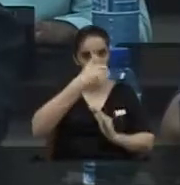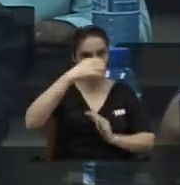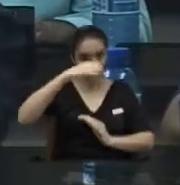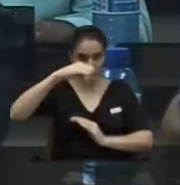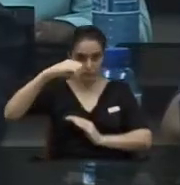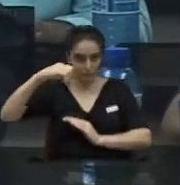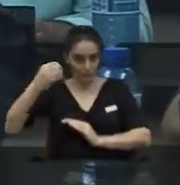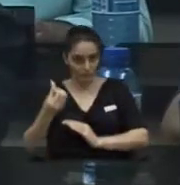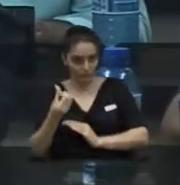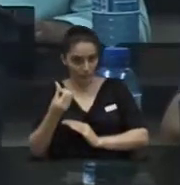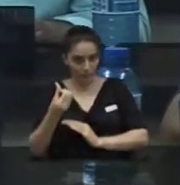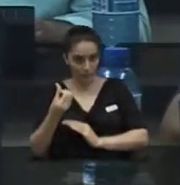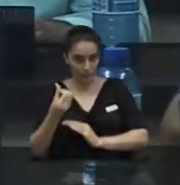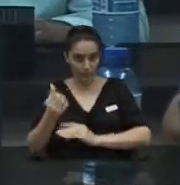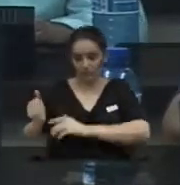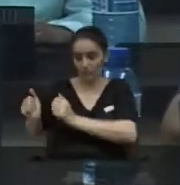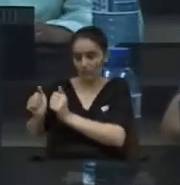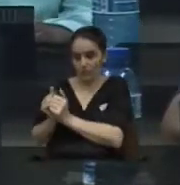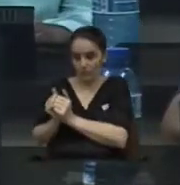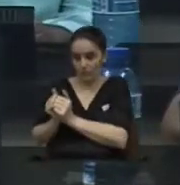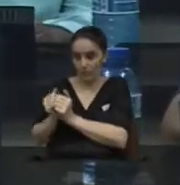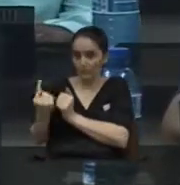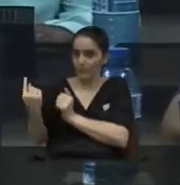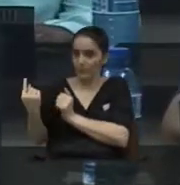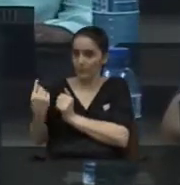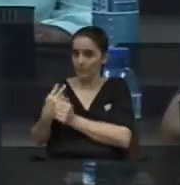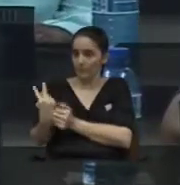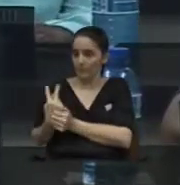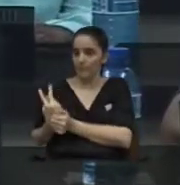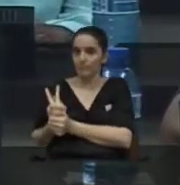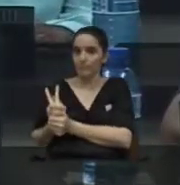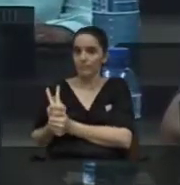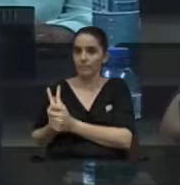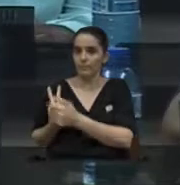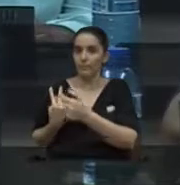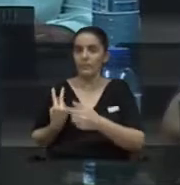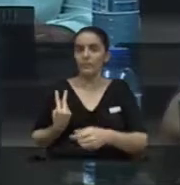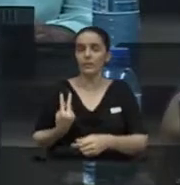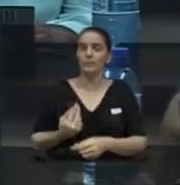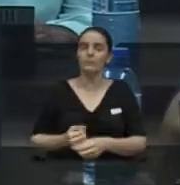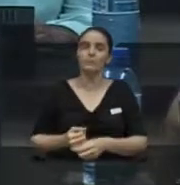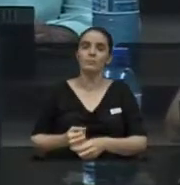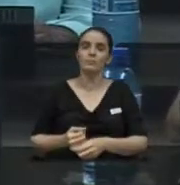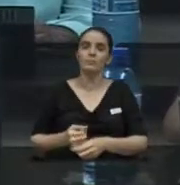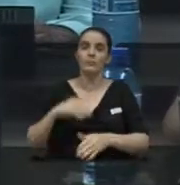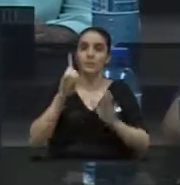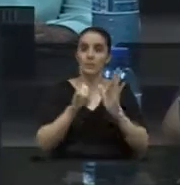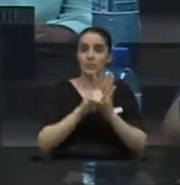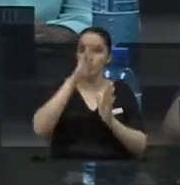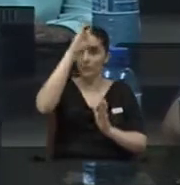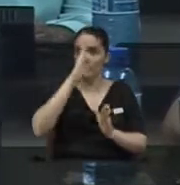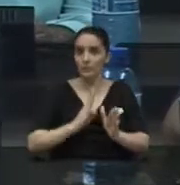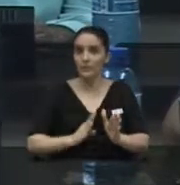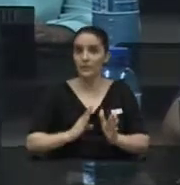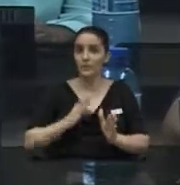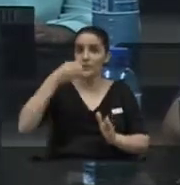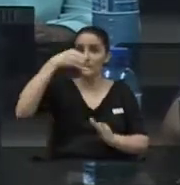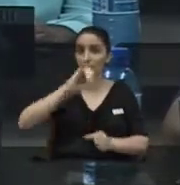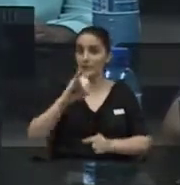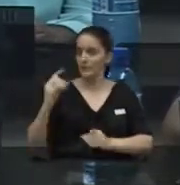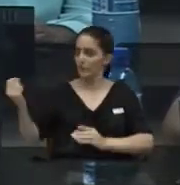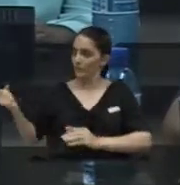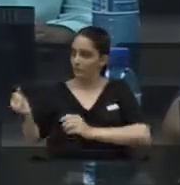seja, ele só tem direito à gratuidade quando estiver acompanhando